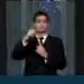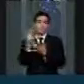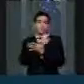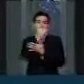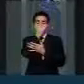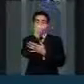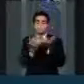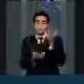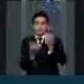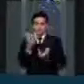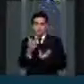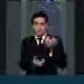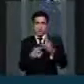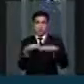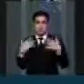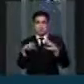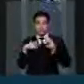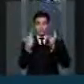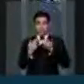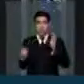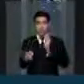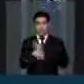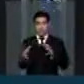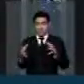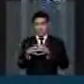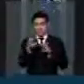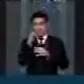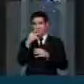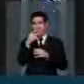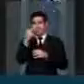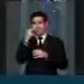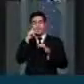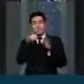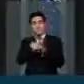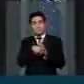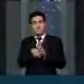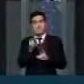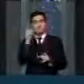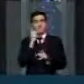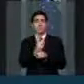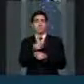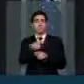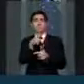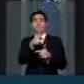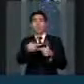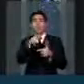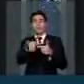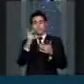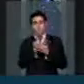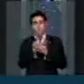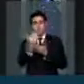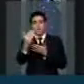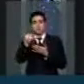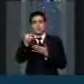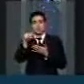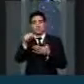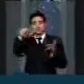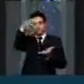de Monitoramento do Setor Elétrico, chegou-se à primeira conclusão de que o problema começou na subestação